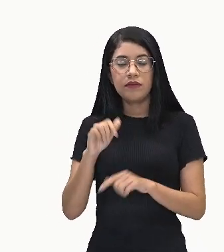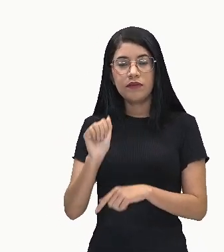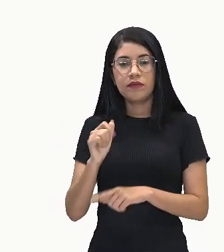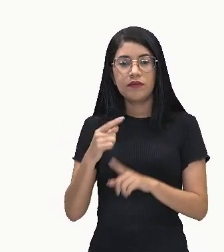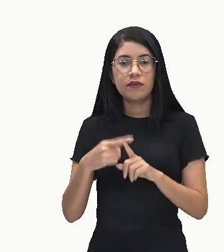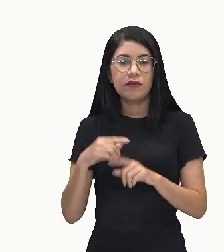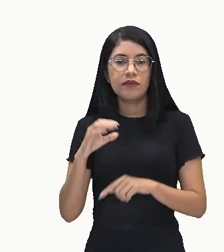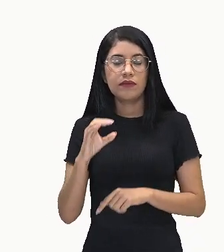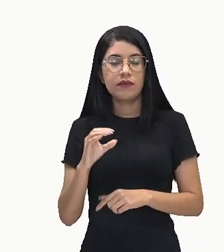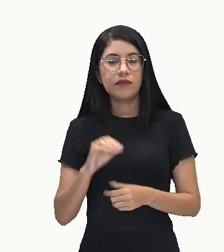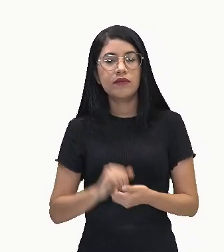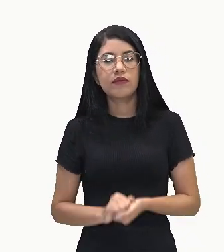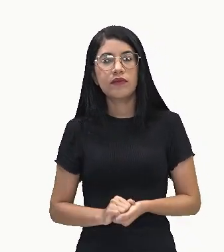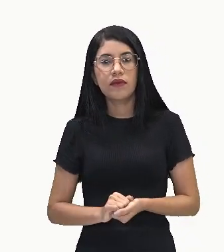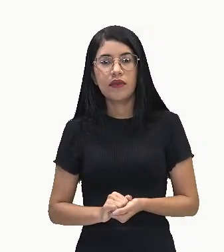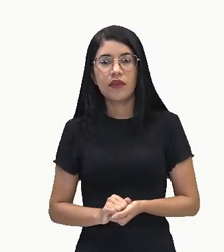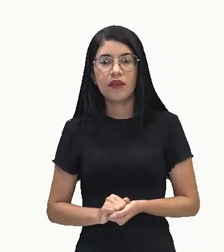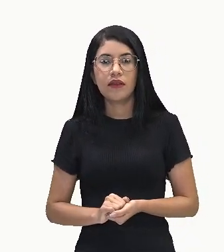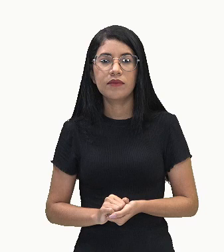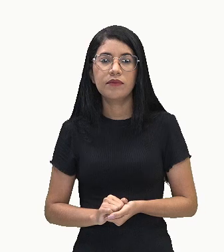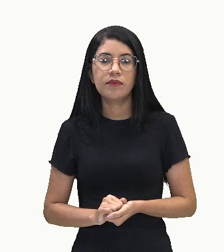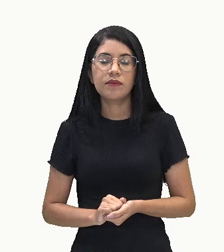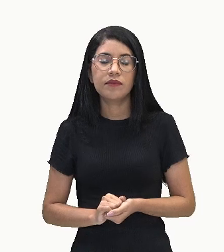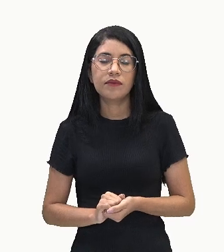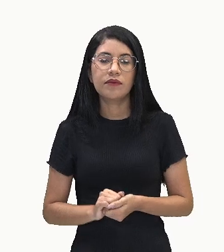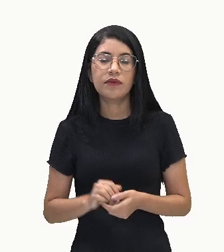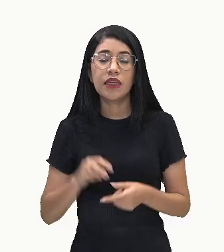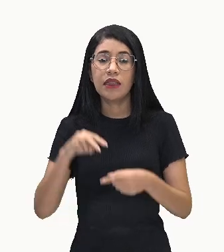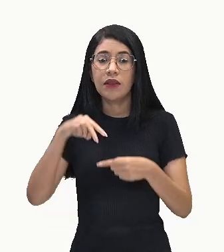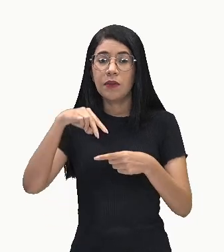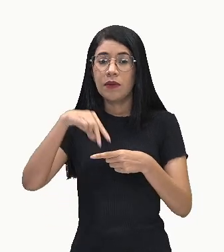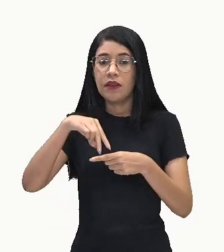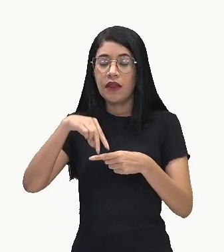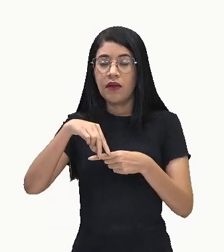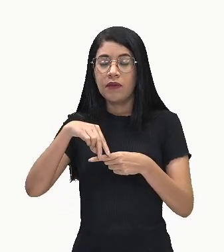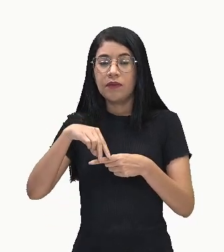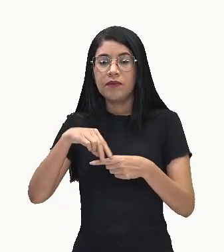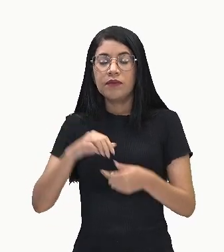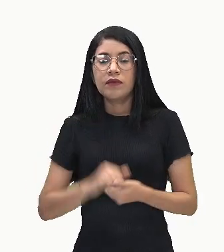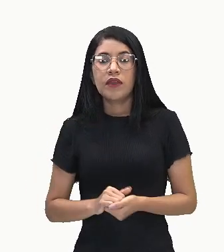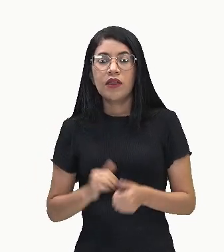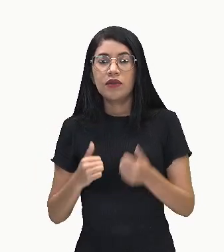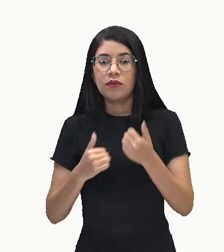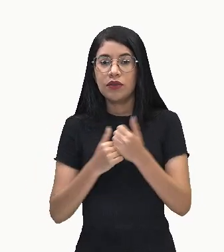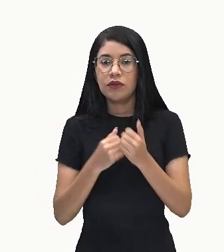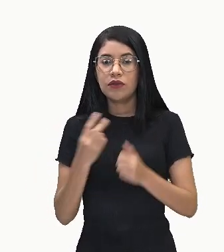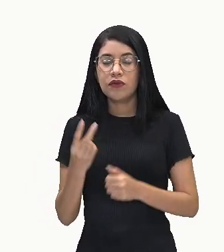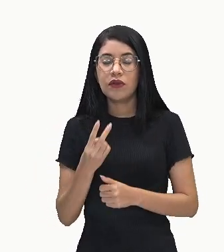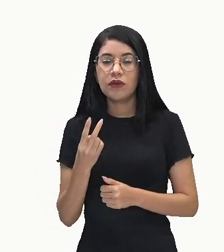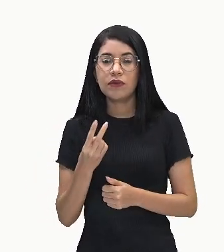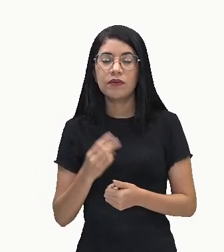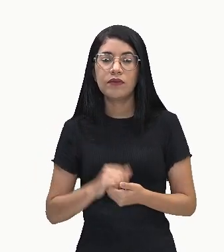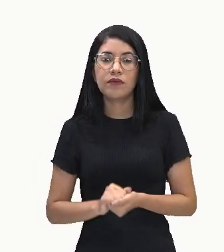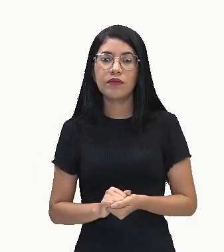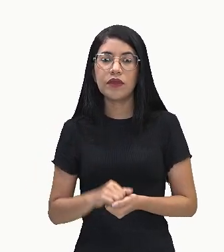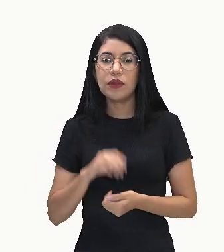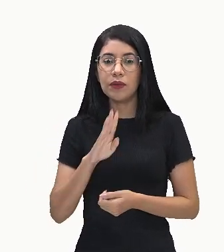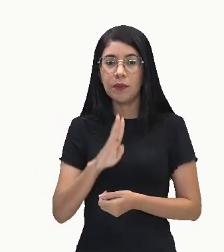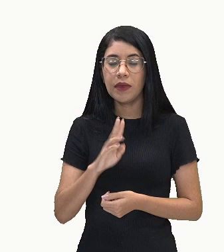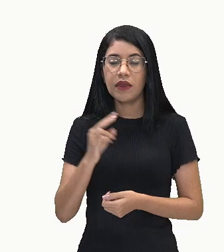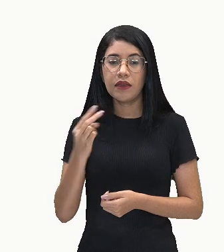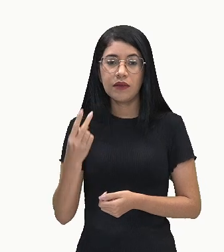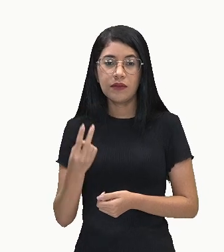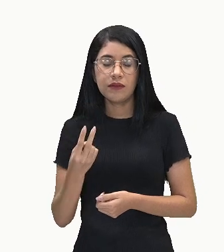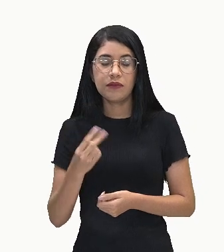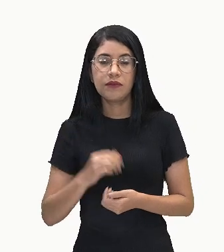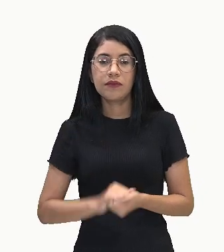a que multiplica c. Delta vai ser igual. O valor de b aqui, quanto é que vale o b? B vale 2, então eu vou ter